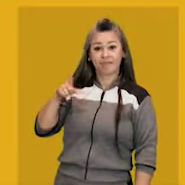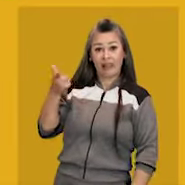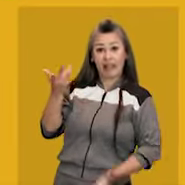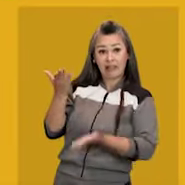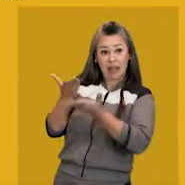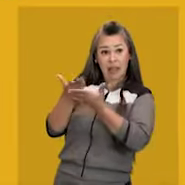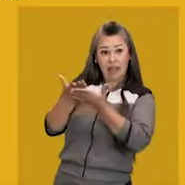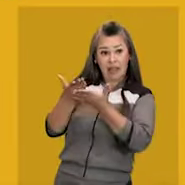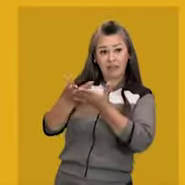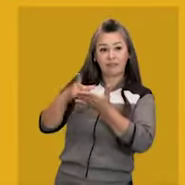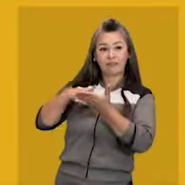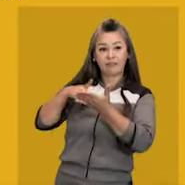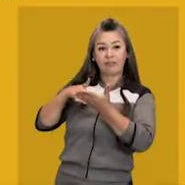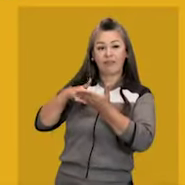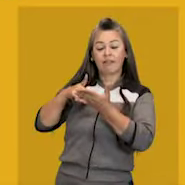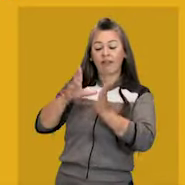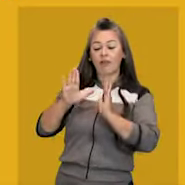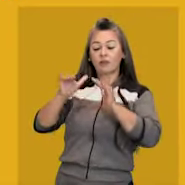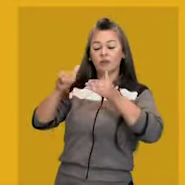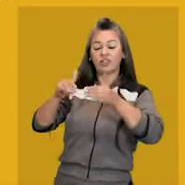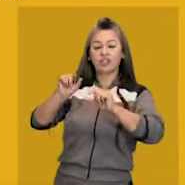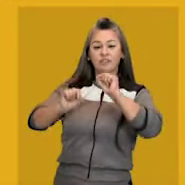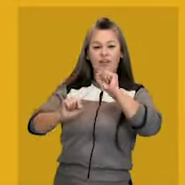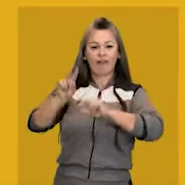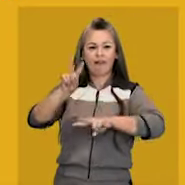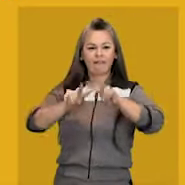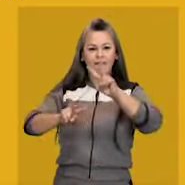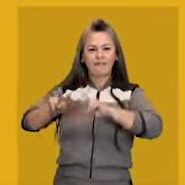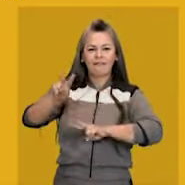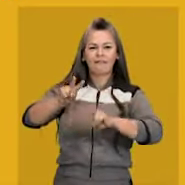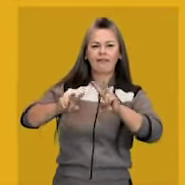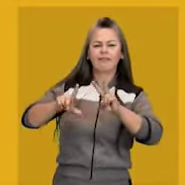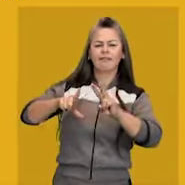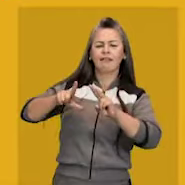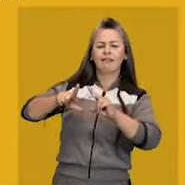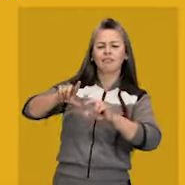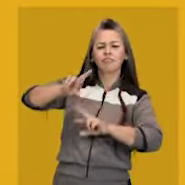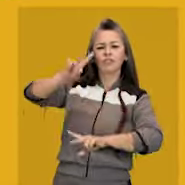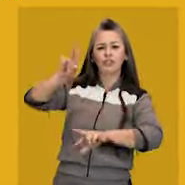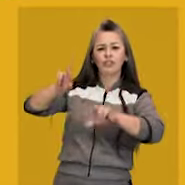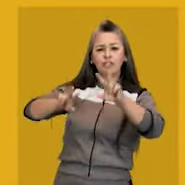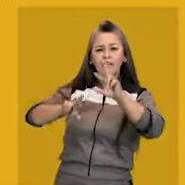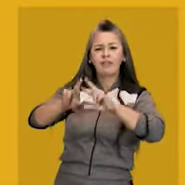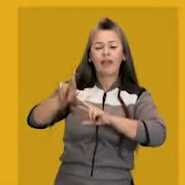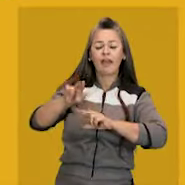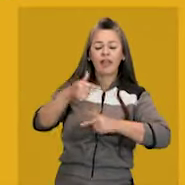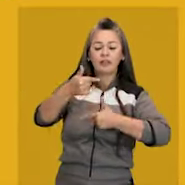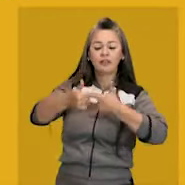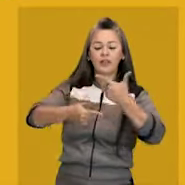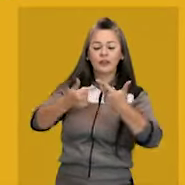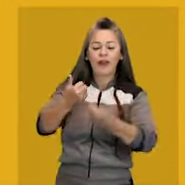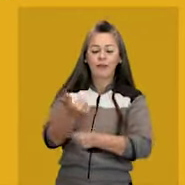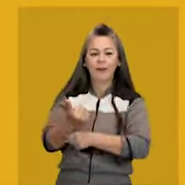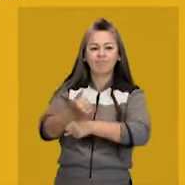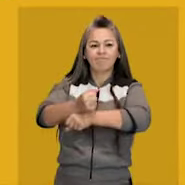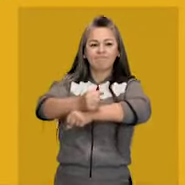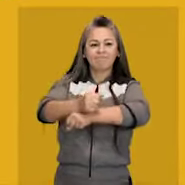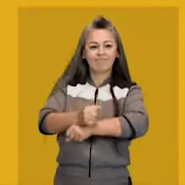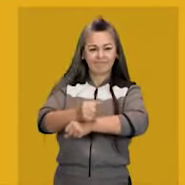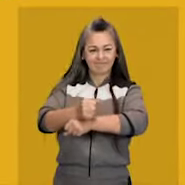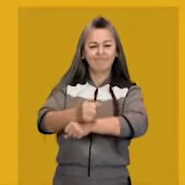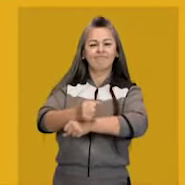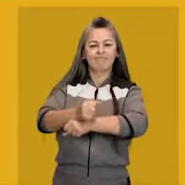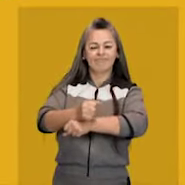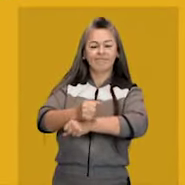as contradições entre trabalho escravo, a mobilidade social e as resistências à escravidão na sociedade